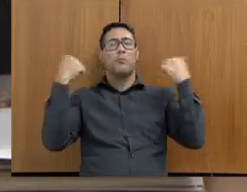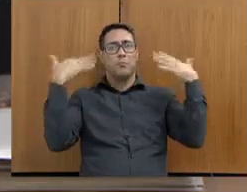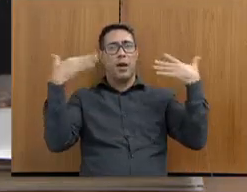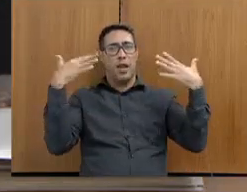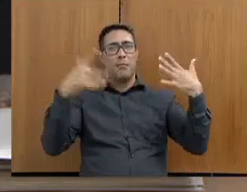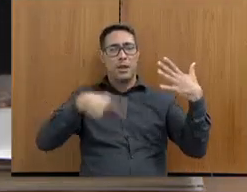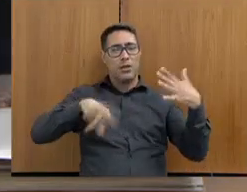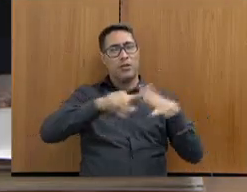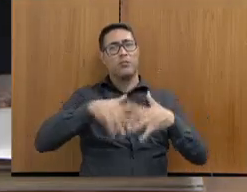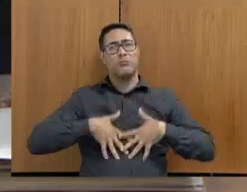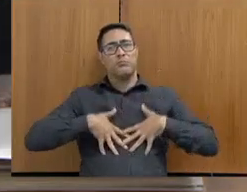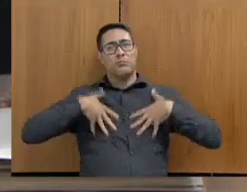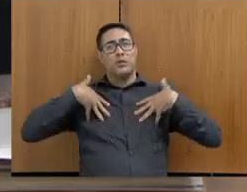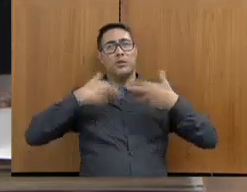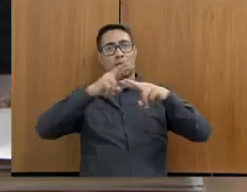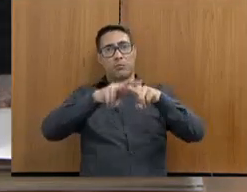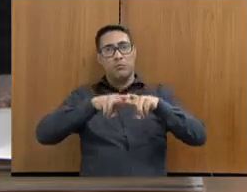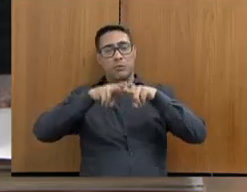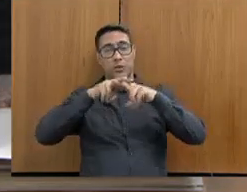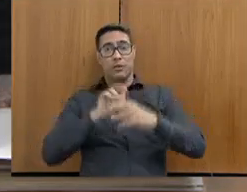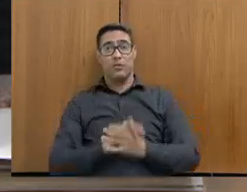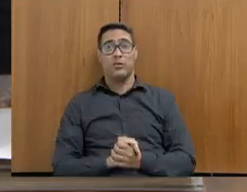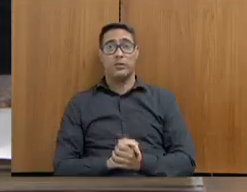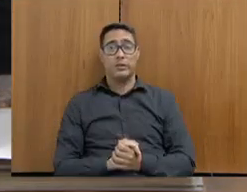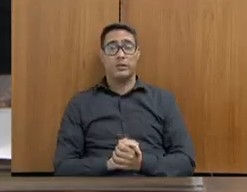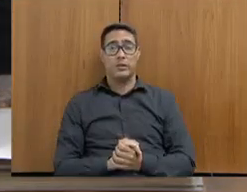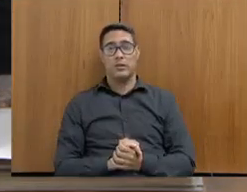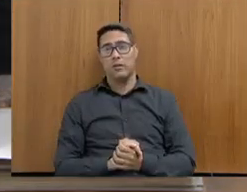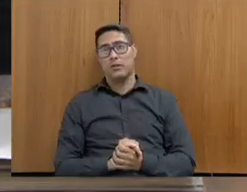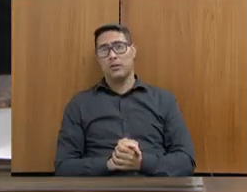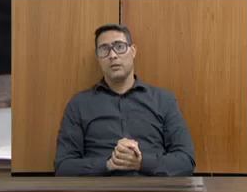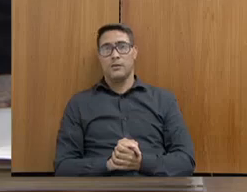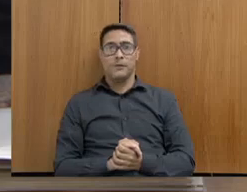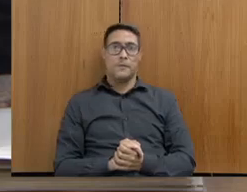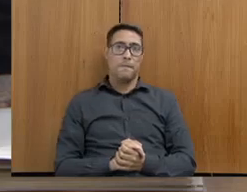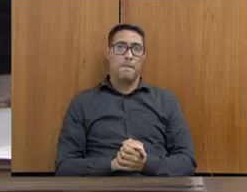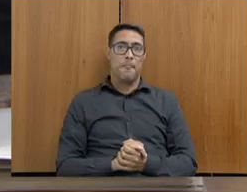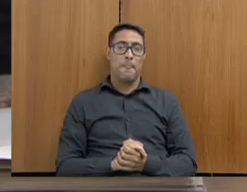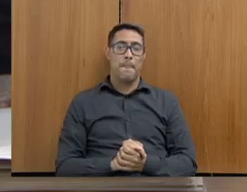grato por isso mas a minha preocupação